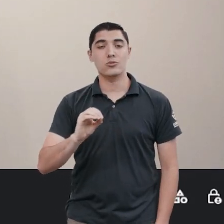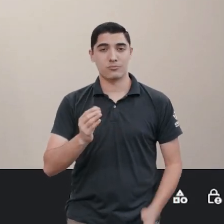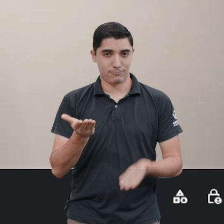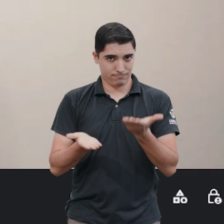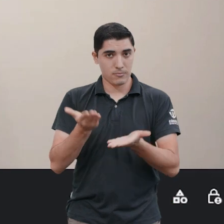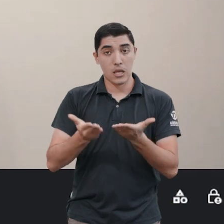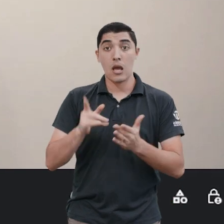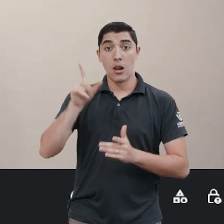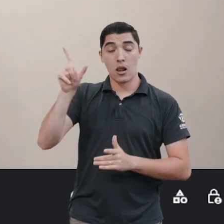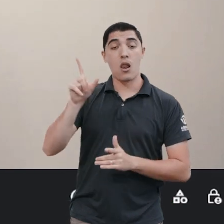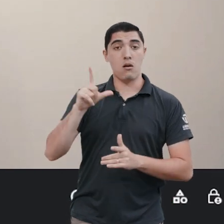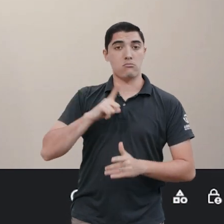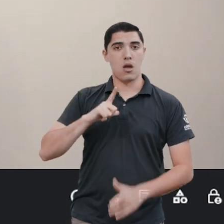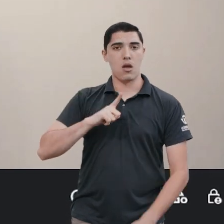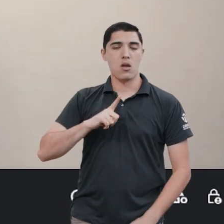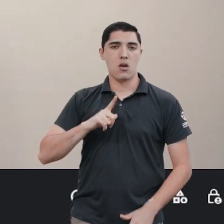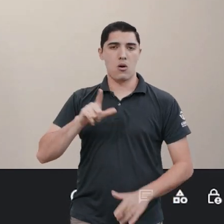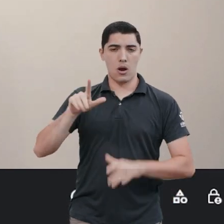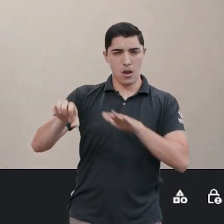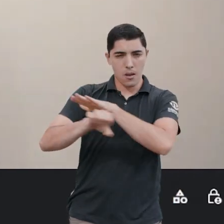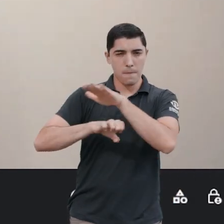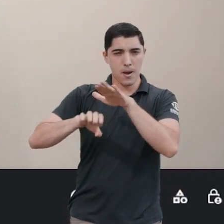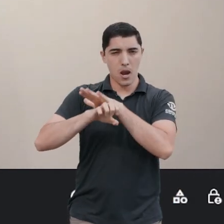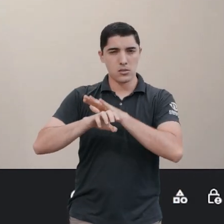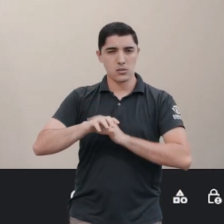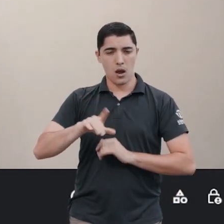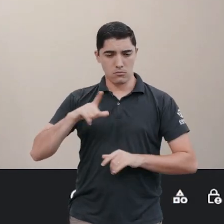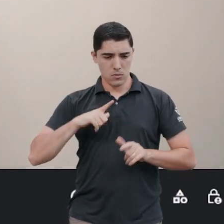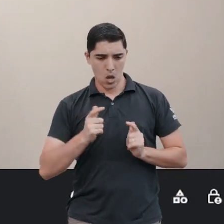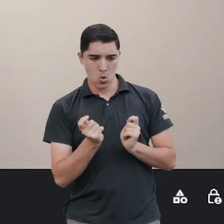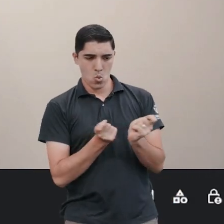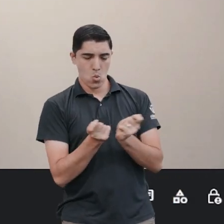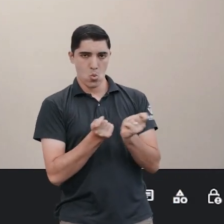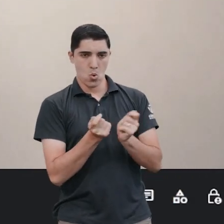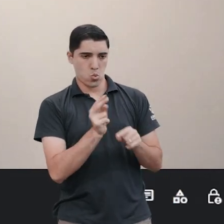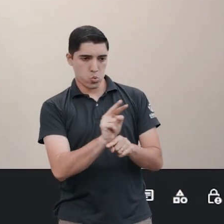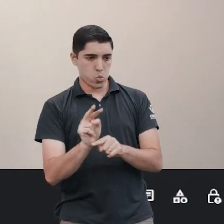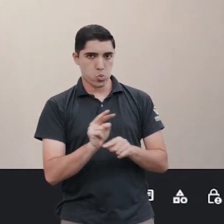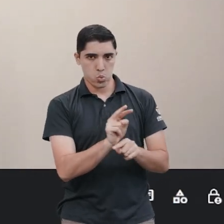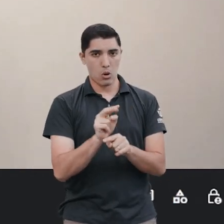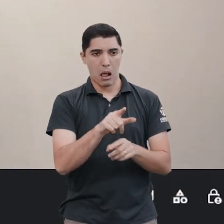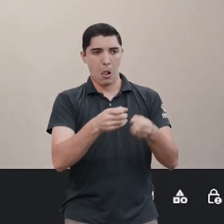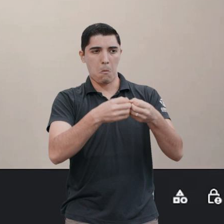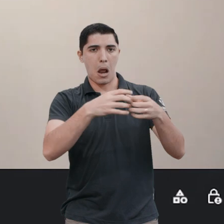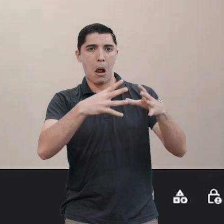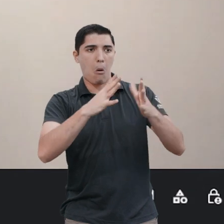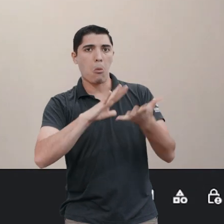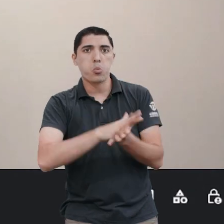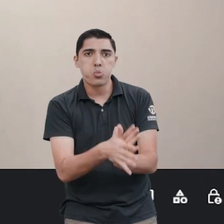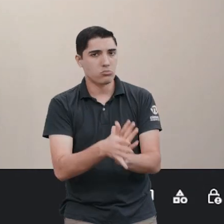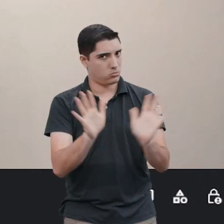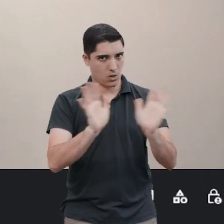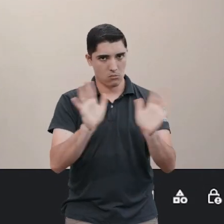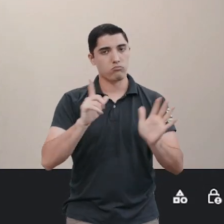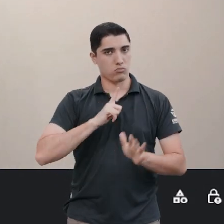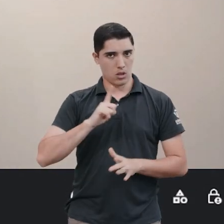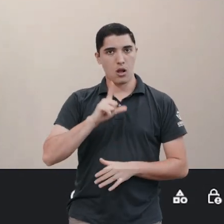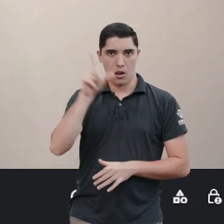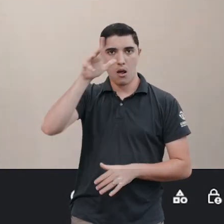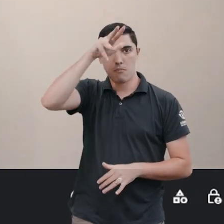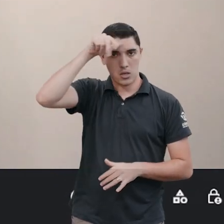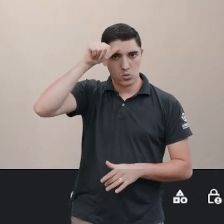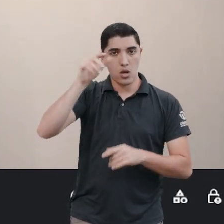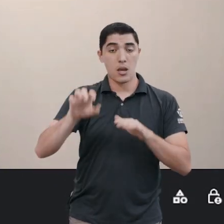pelo IBAMA, não tem mais risco nenhum de extinção. E essa pele imensa era descartada, né? O peixe era pescado